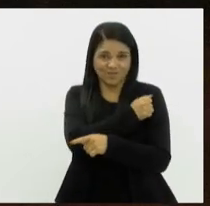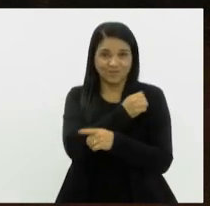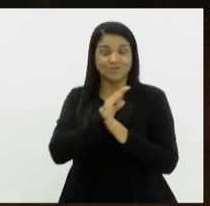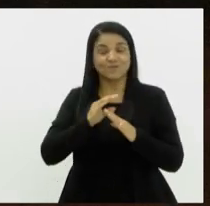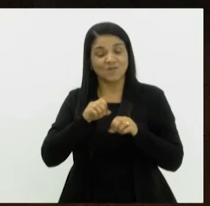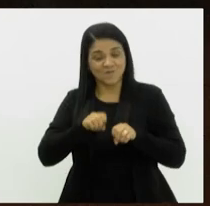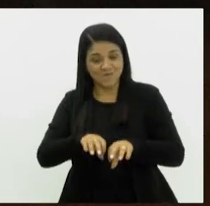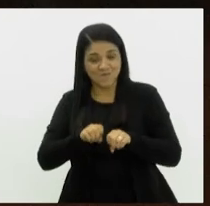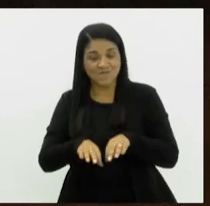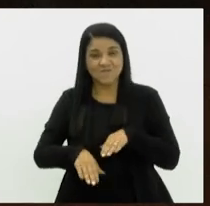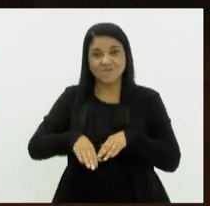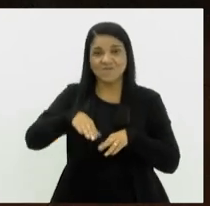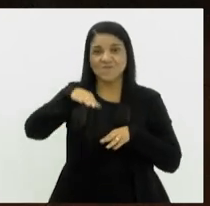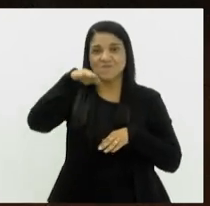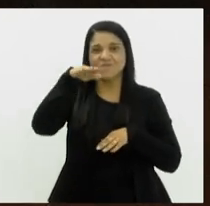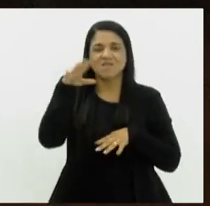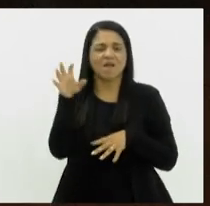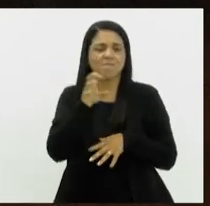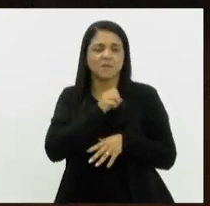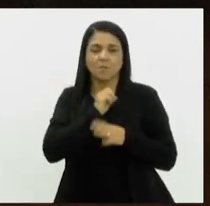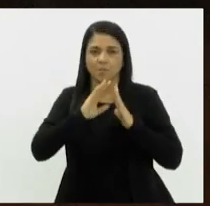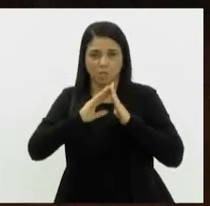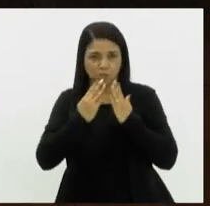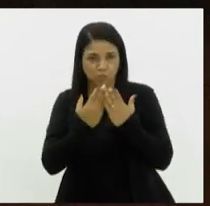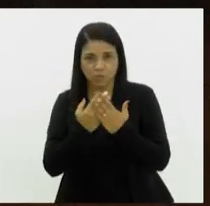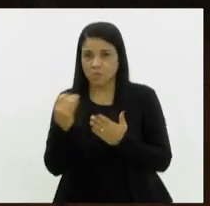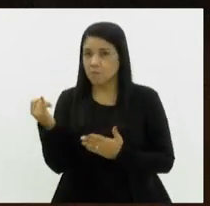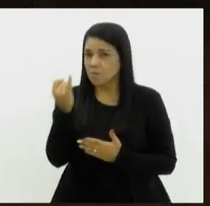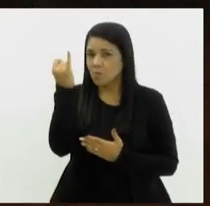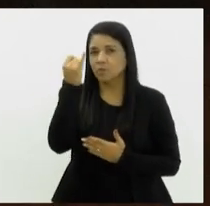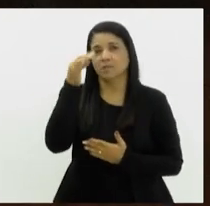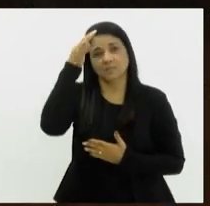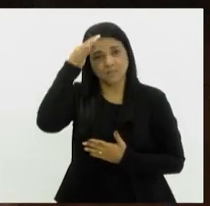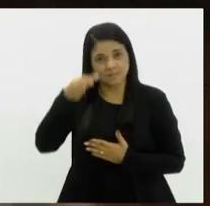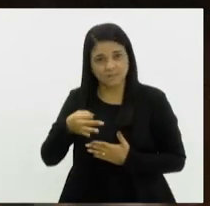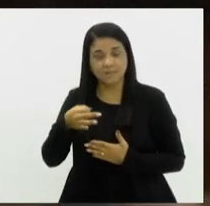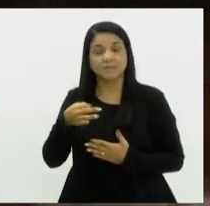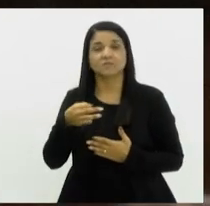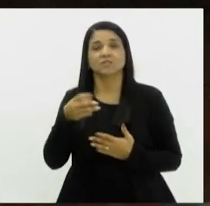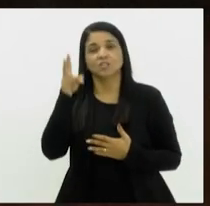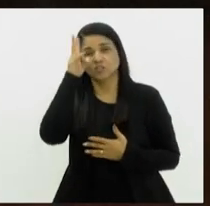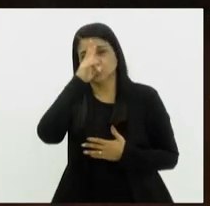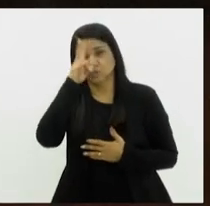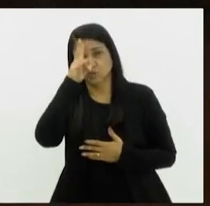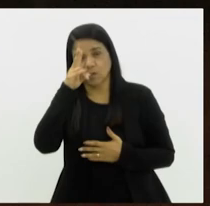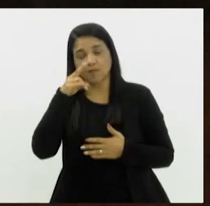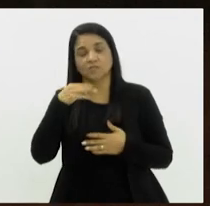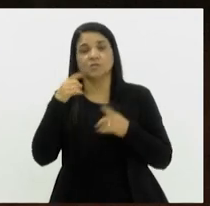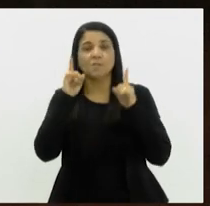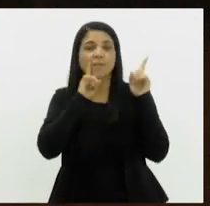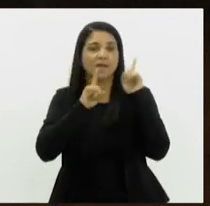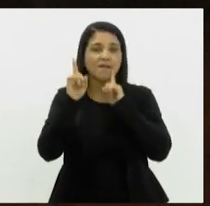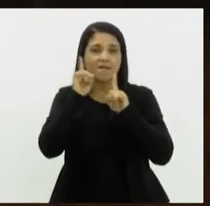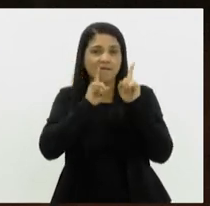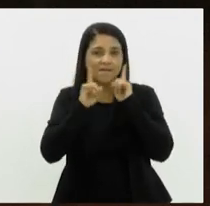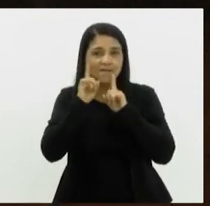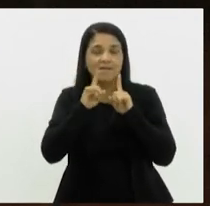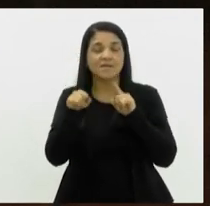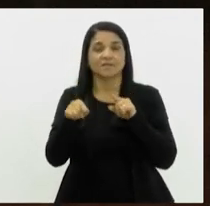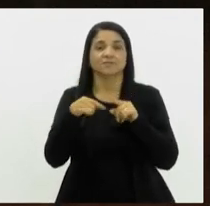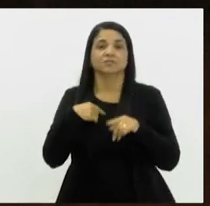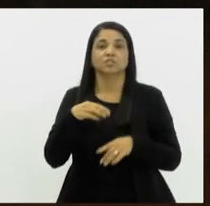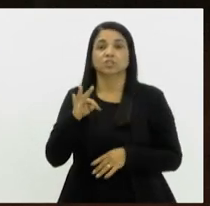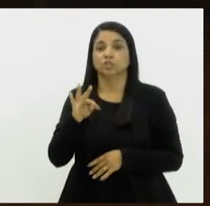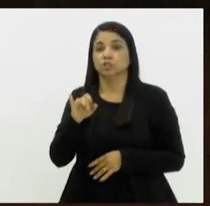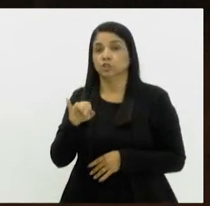escola, que entende a importância dessa escola para a história de Macaé. Então, eu acho que dar esse título